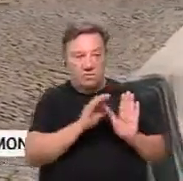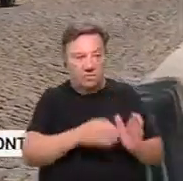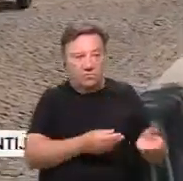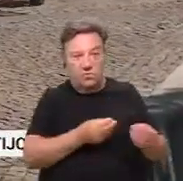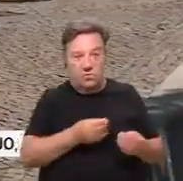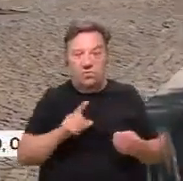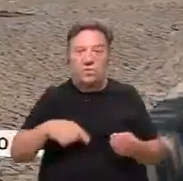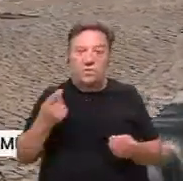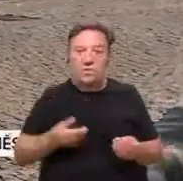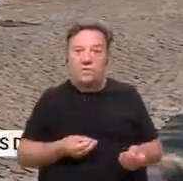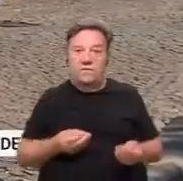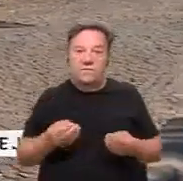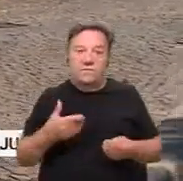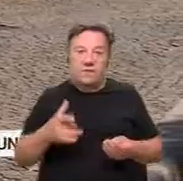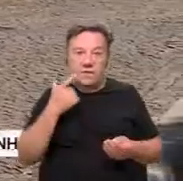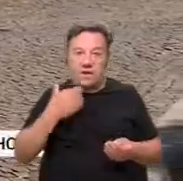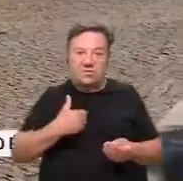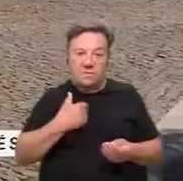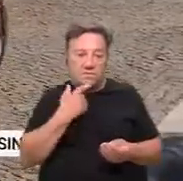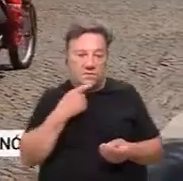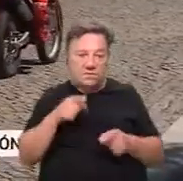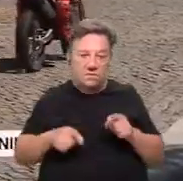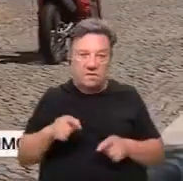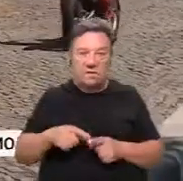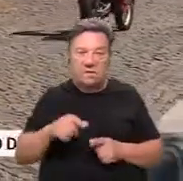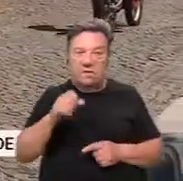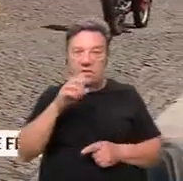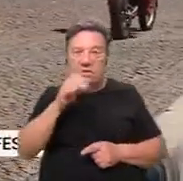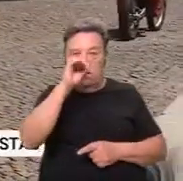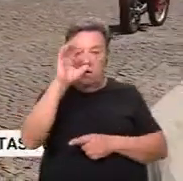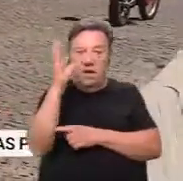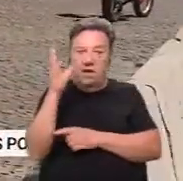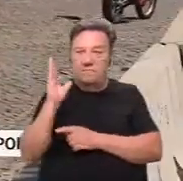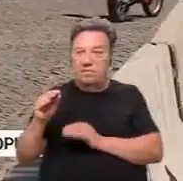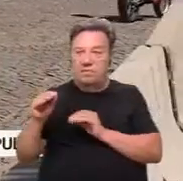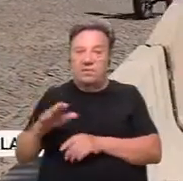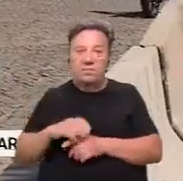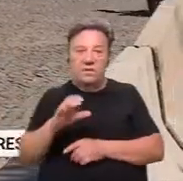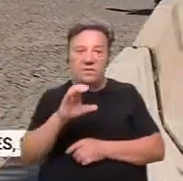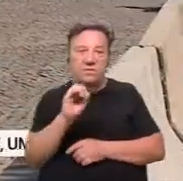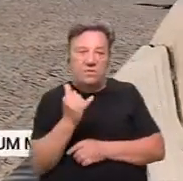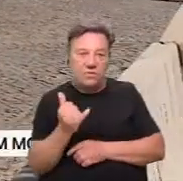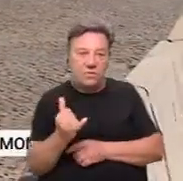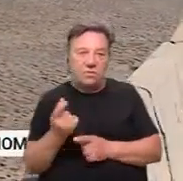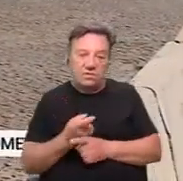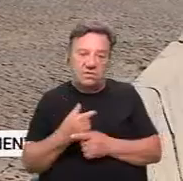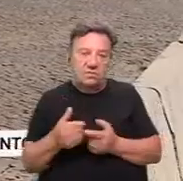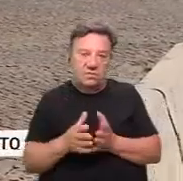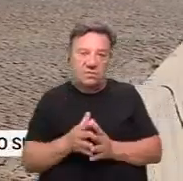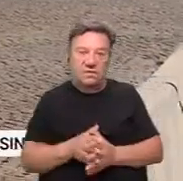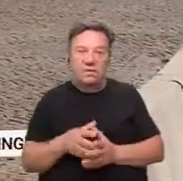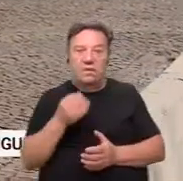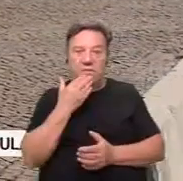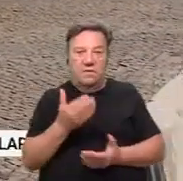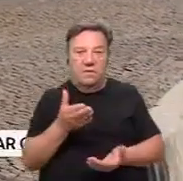relatório vai nos ajudar a perceber que as árvores que vão ser plantadas por causa da pegada carbónica e isso tudo. Muito obrigada, Oscar. Este é